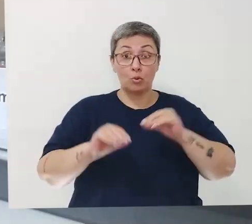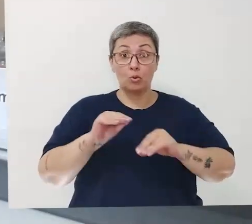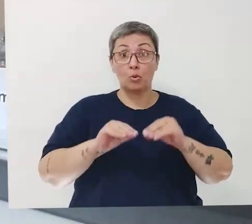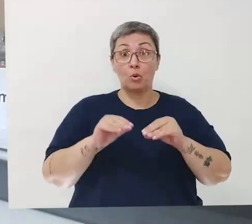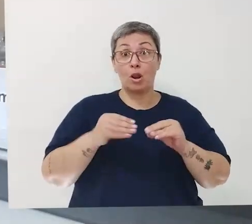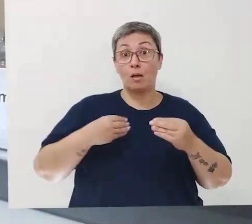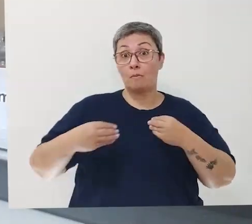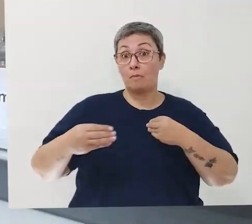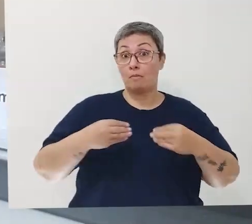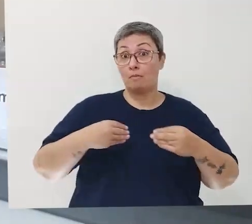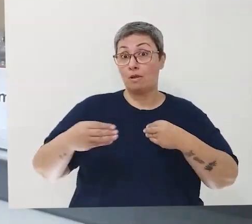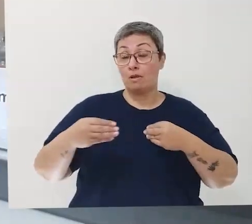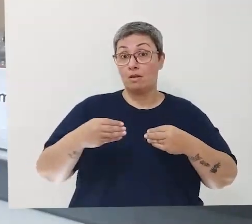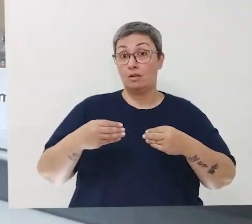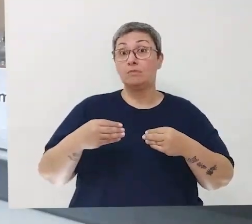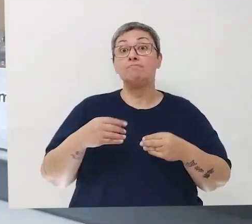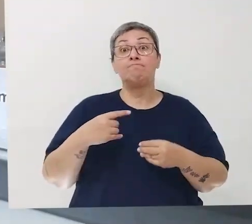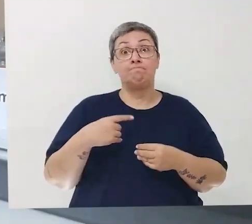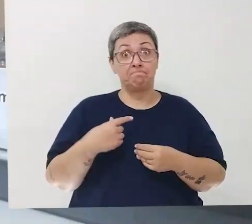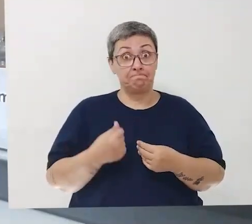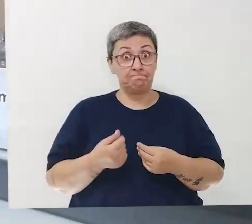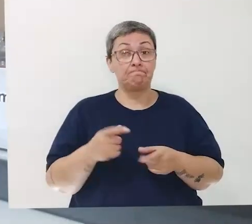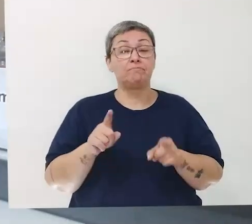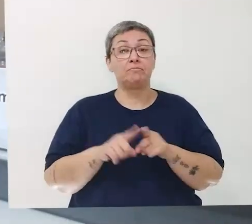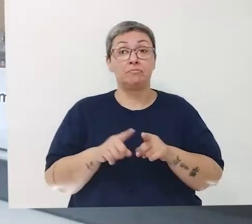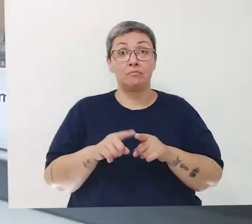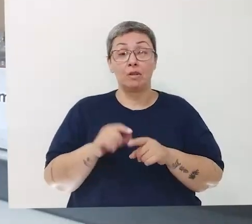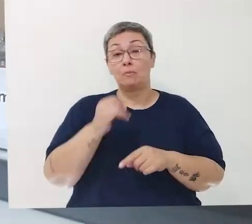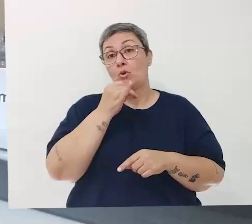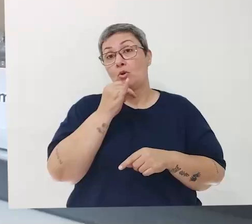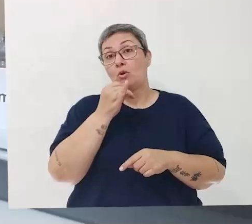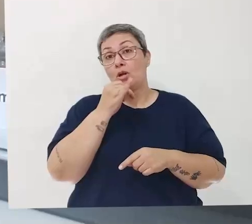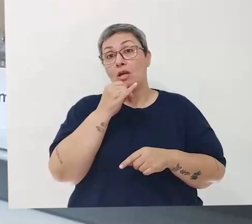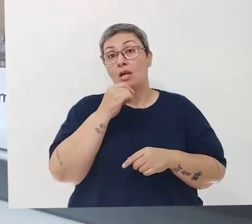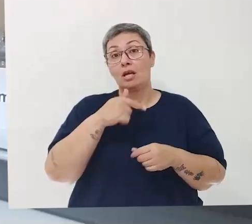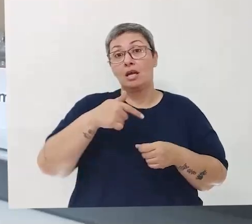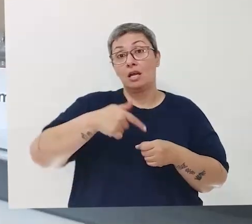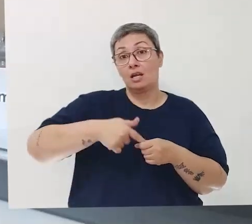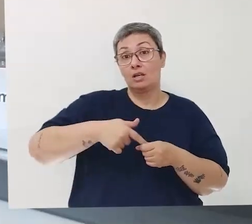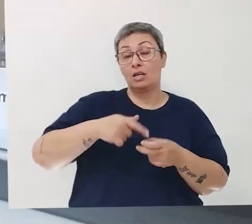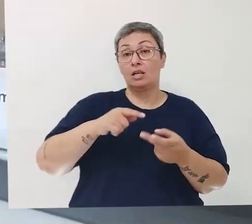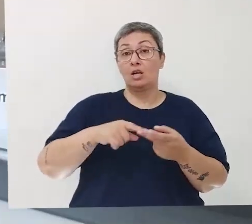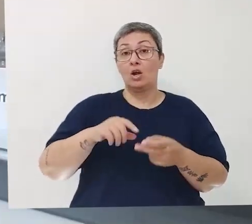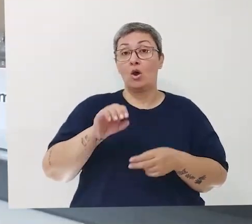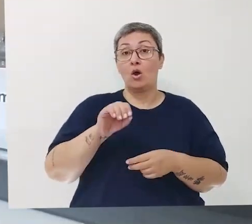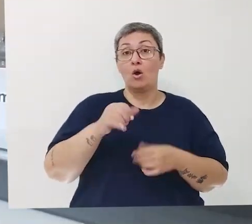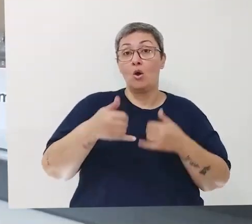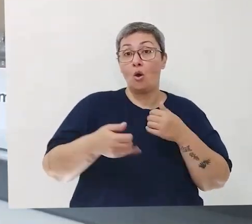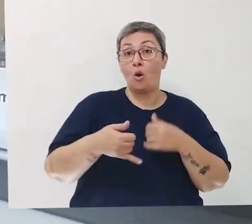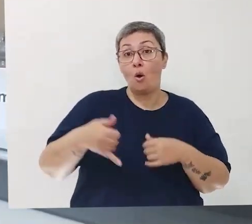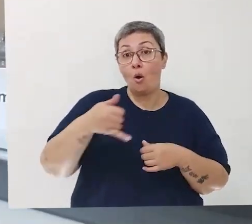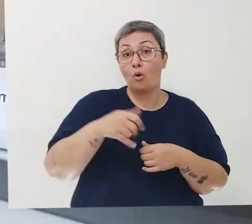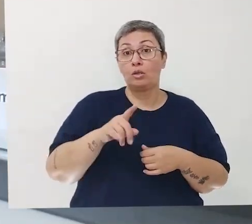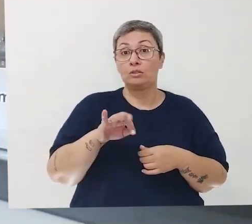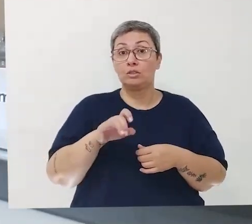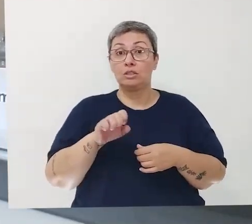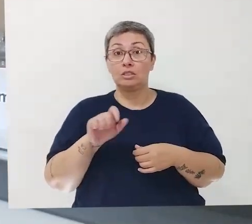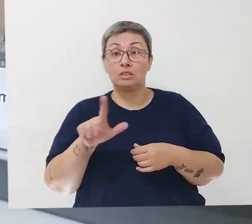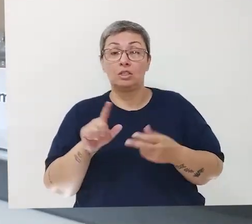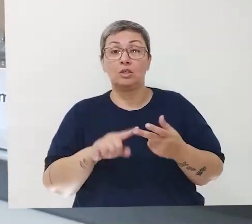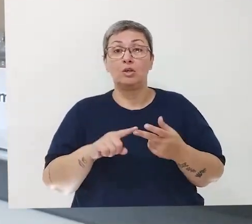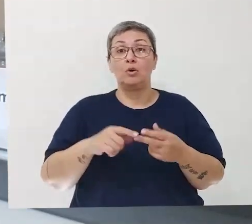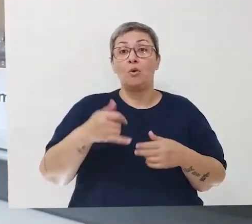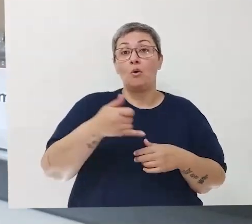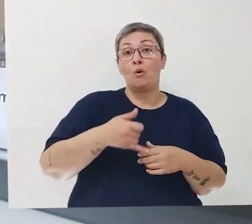do plástico. Olha aí, né? Combustíveis como, por exemplo, gasolina, óleo diesel, querosene